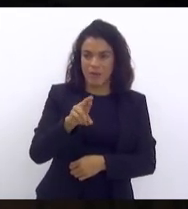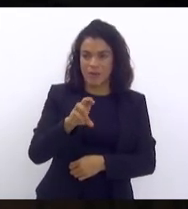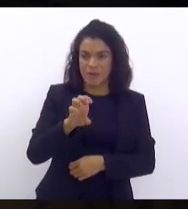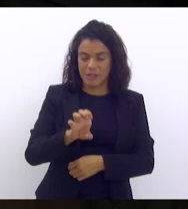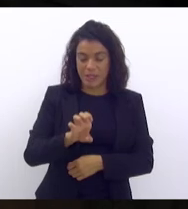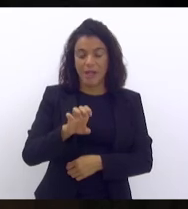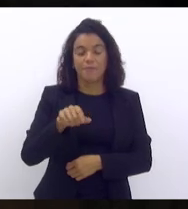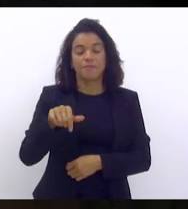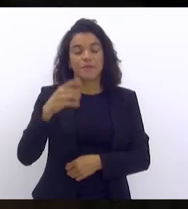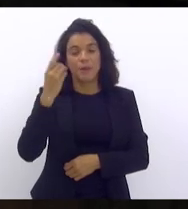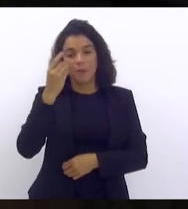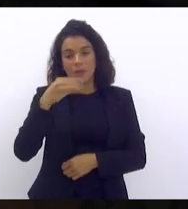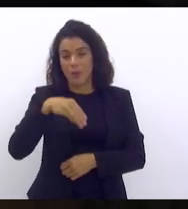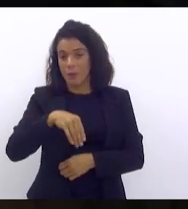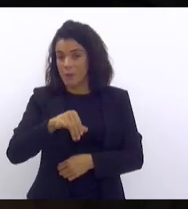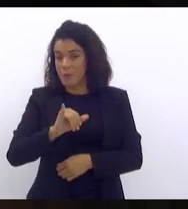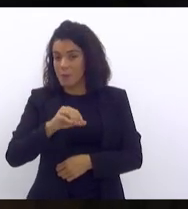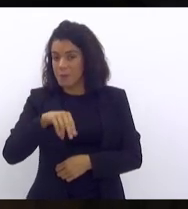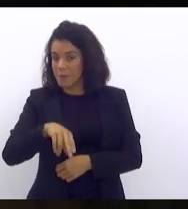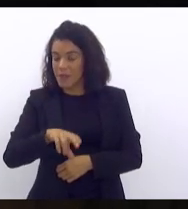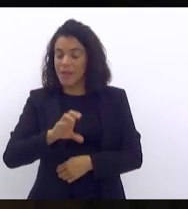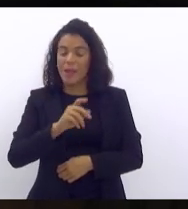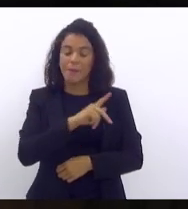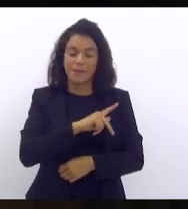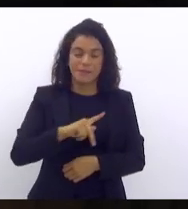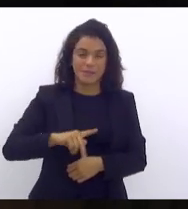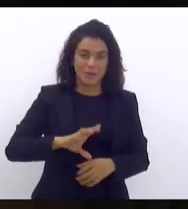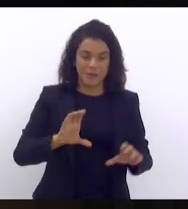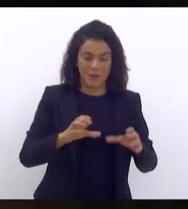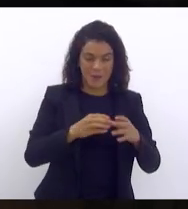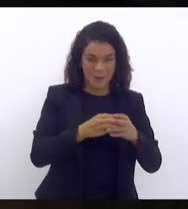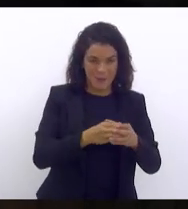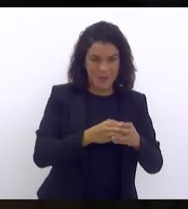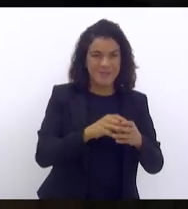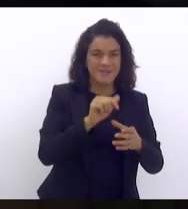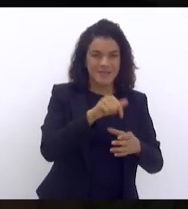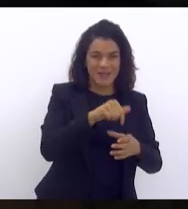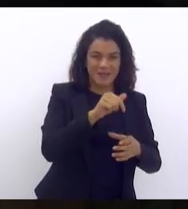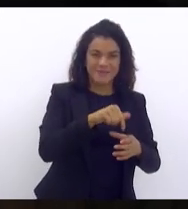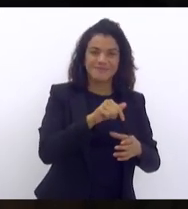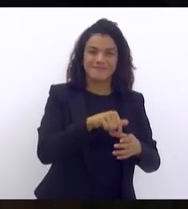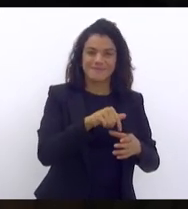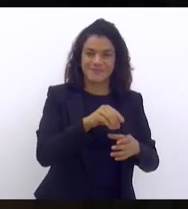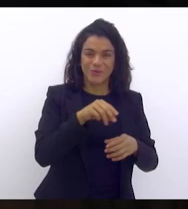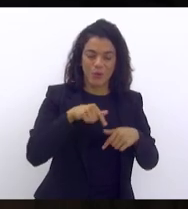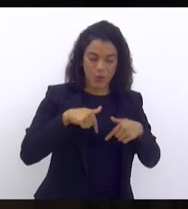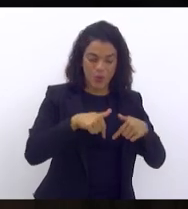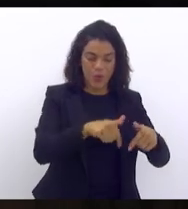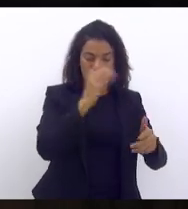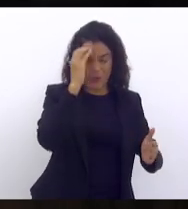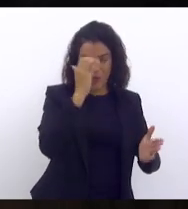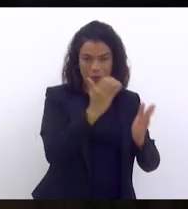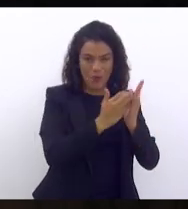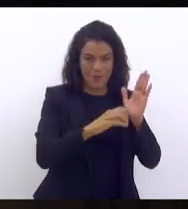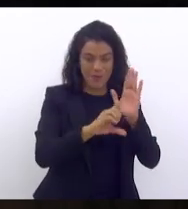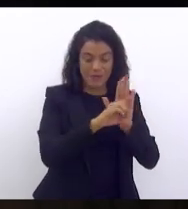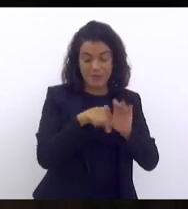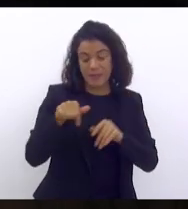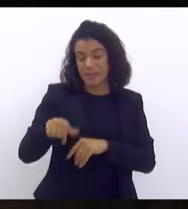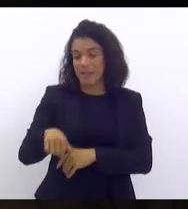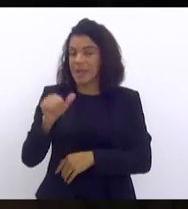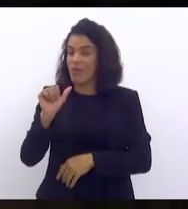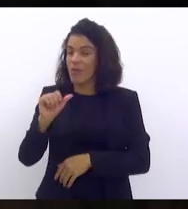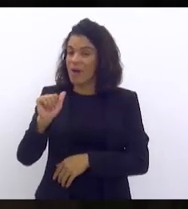da comissão do Cumpra-se, o André Correia, presidente da comissão do orçamento, autor da lei, por ter me